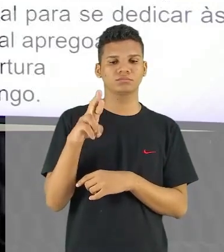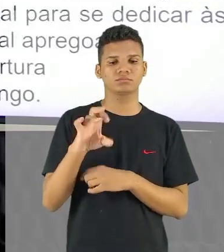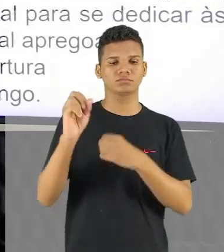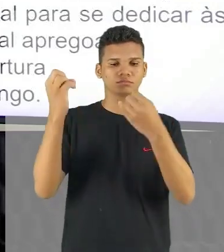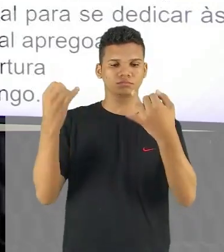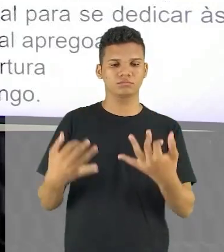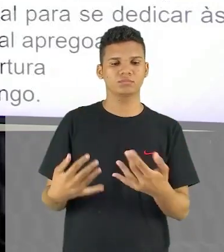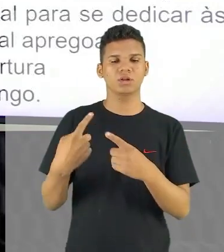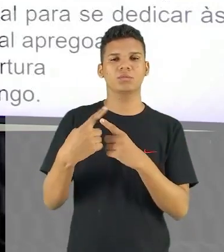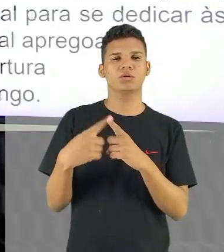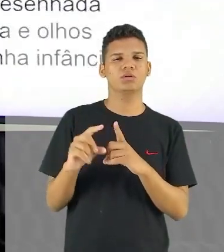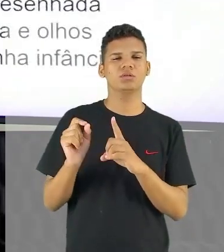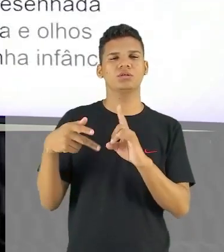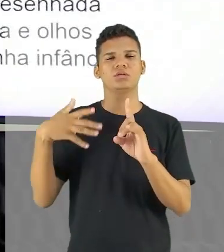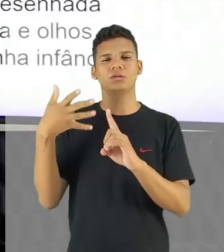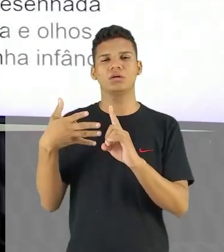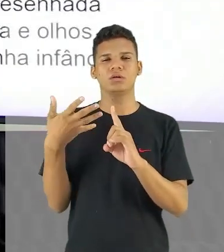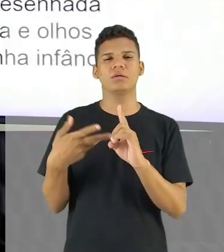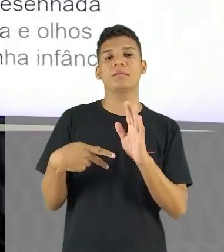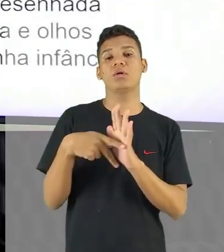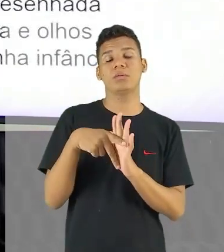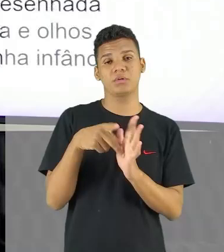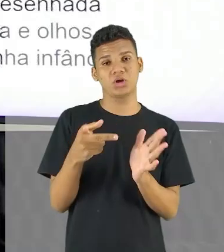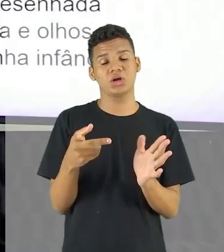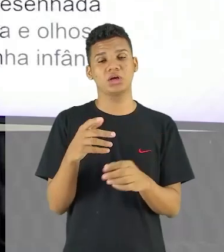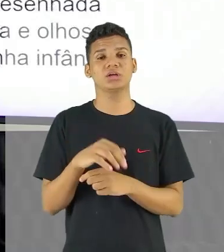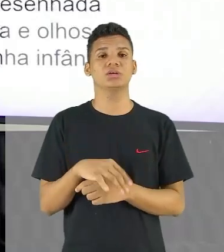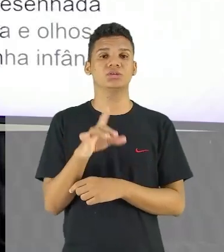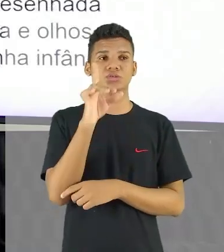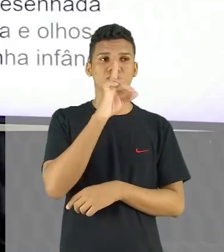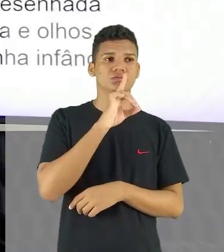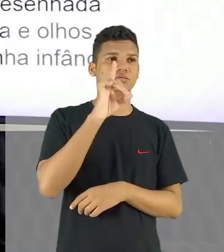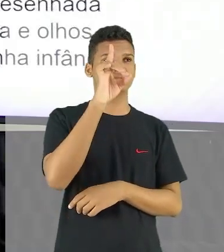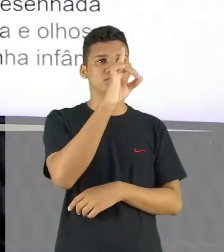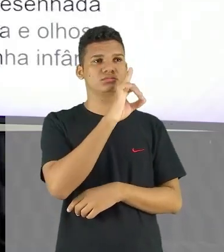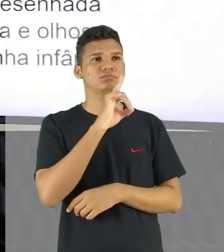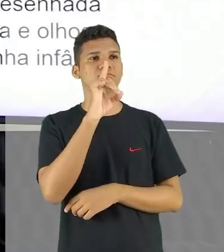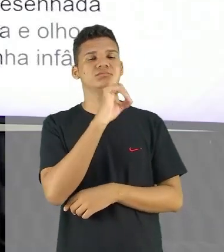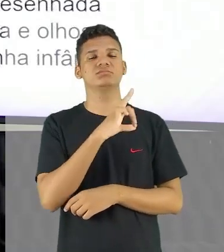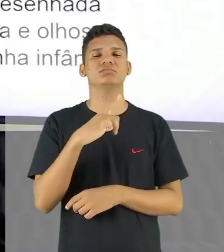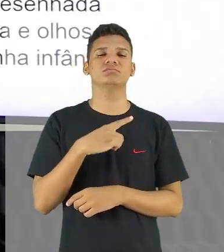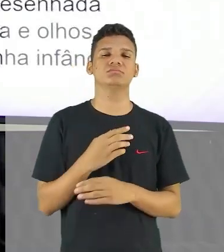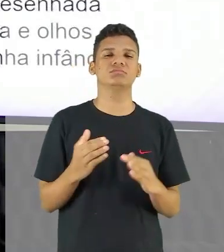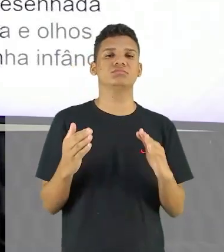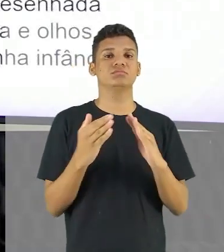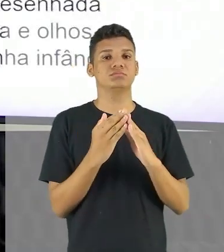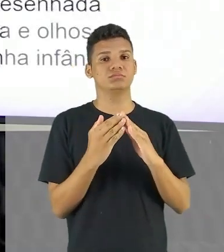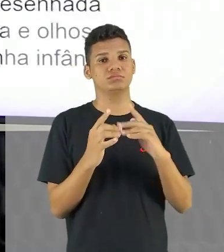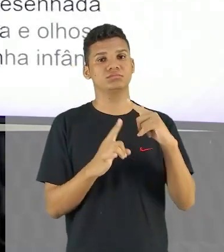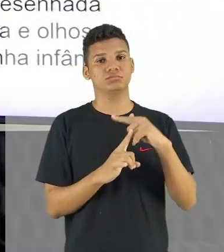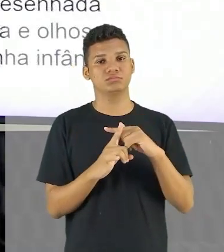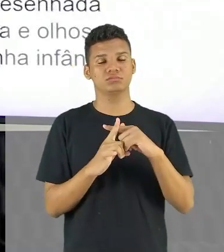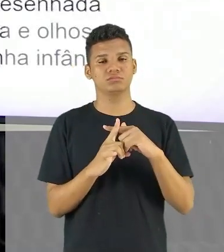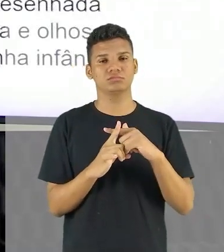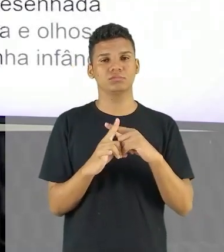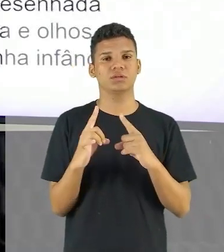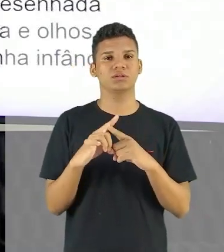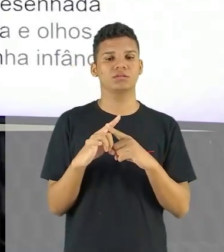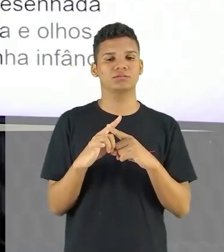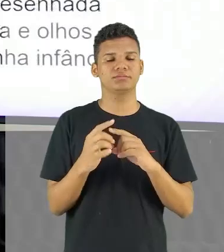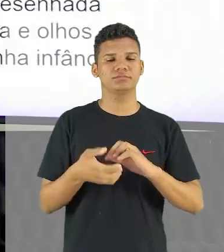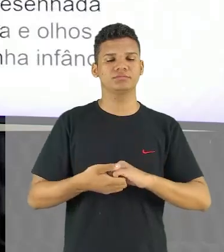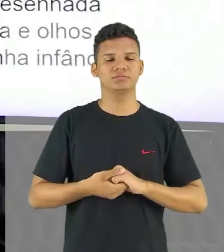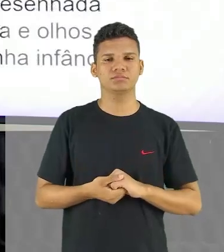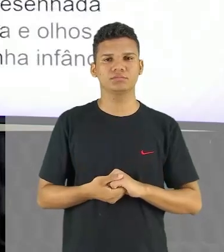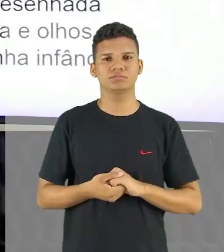detalhes nos sermões de domingo. Tinha cadeira cativa na igreja, controle total das